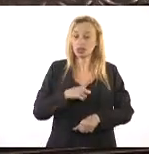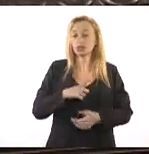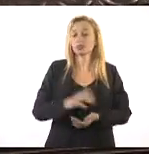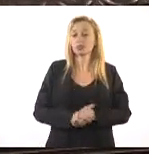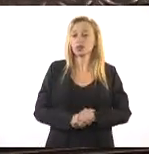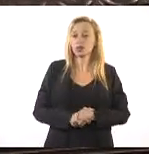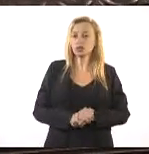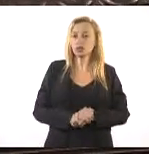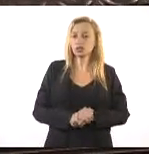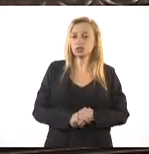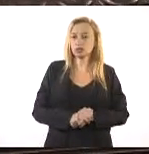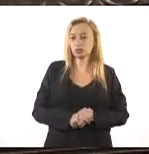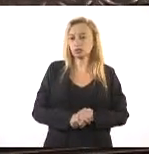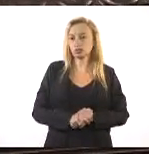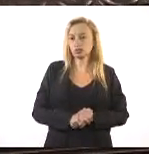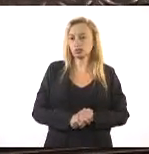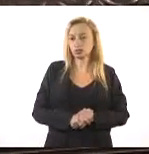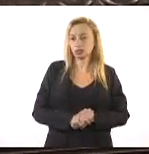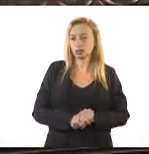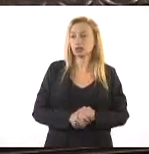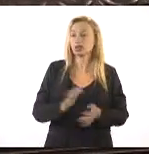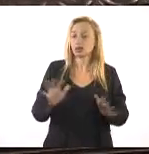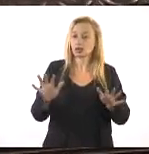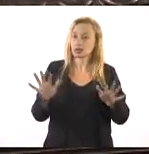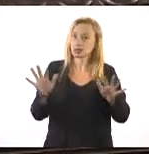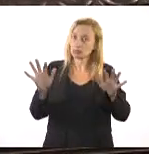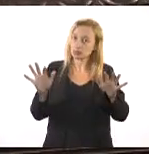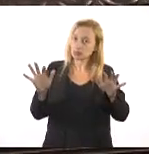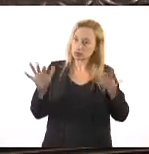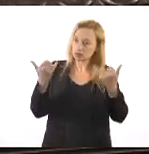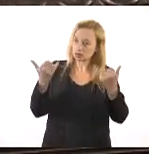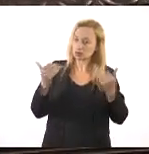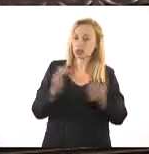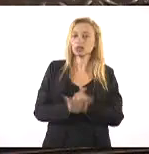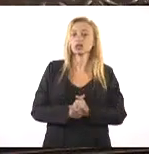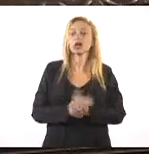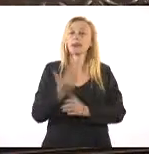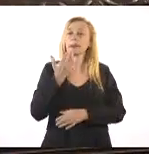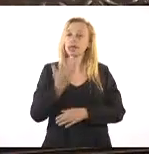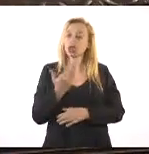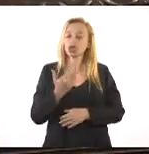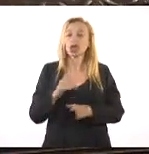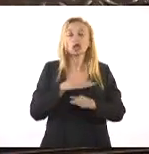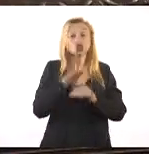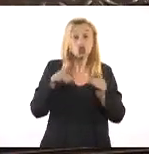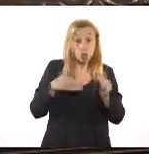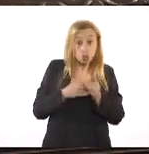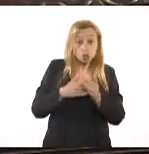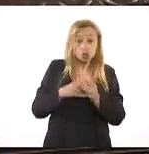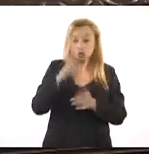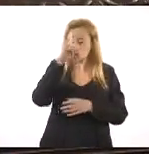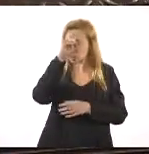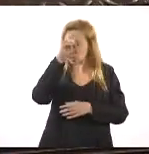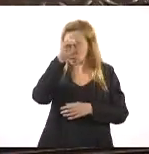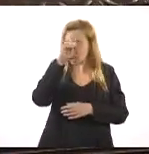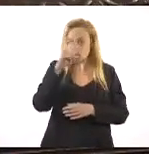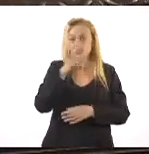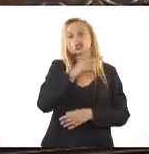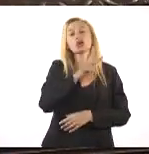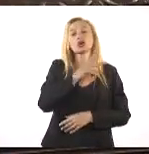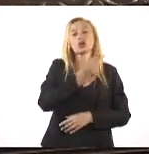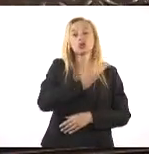Então, eu queria alertar e pedir a todos os hospitais, sejam